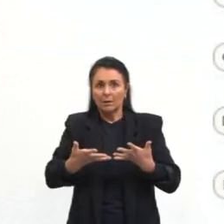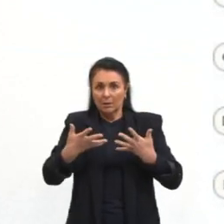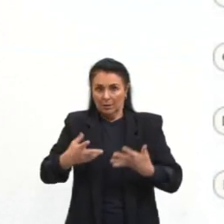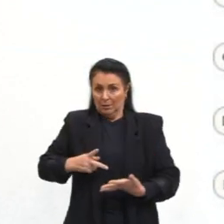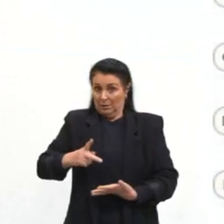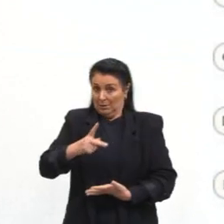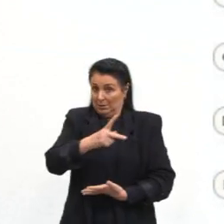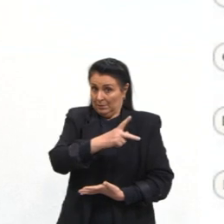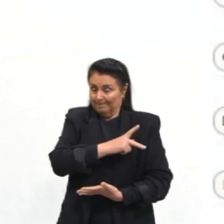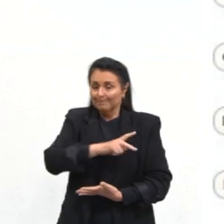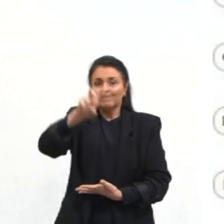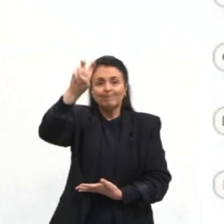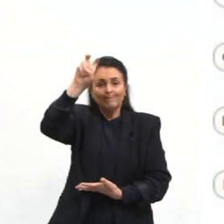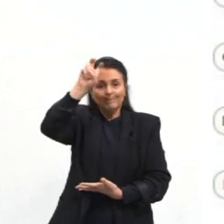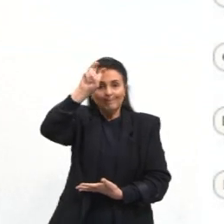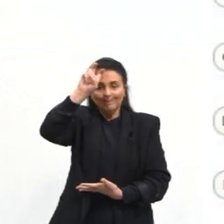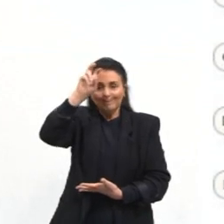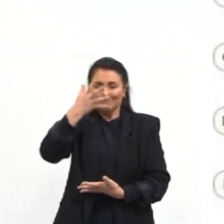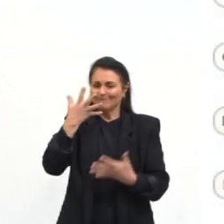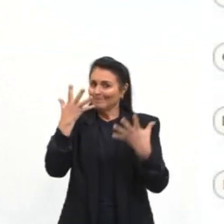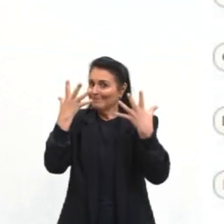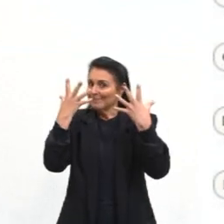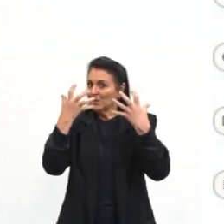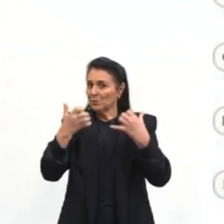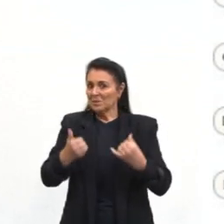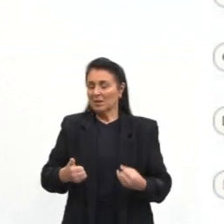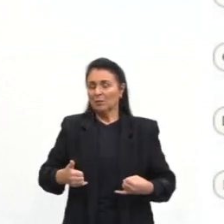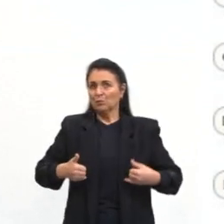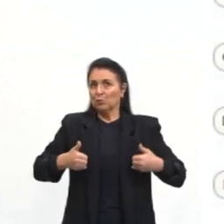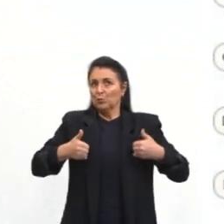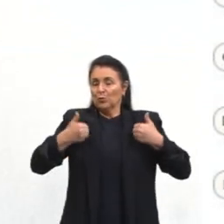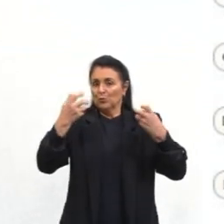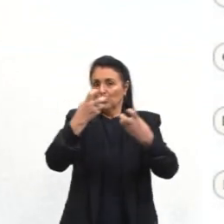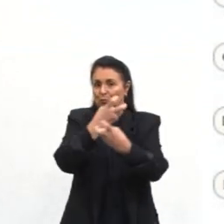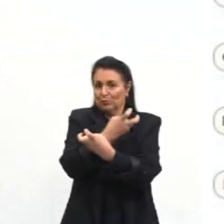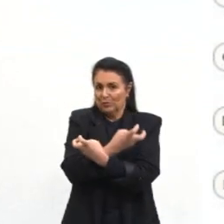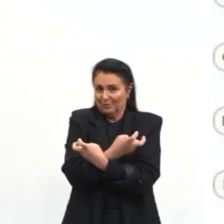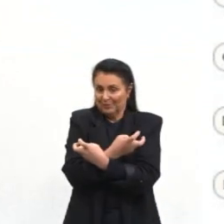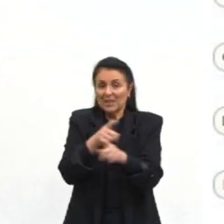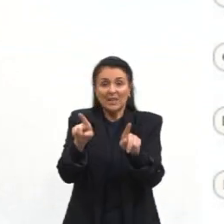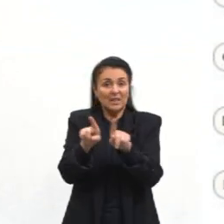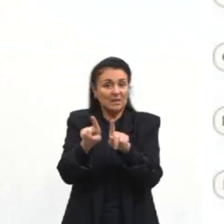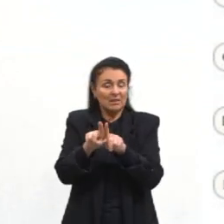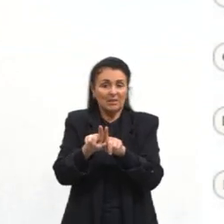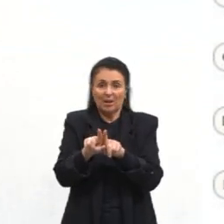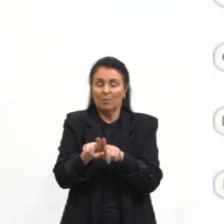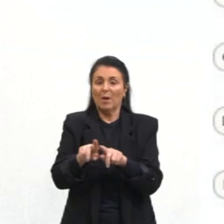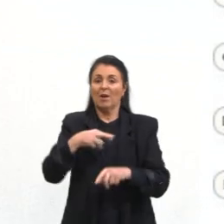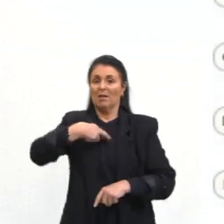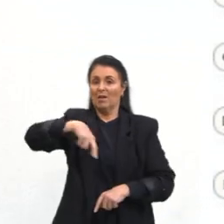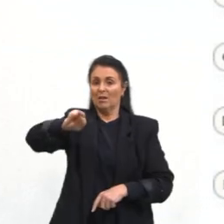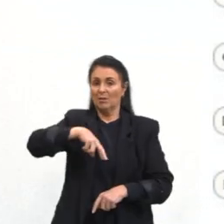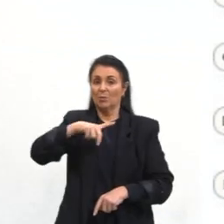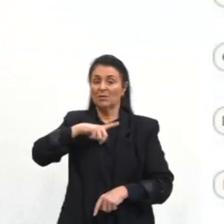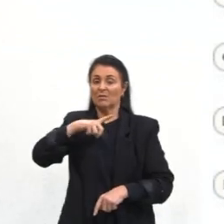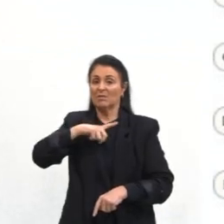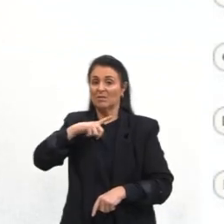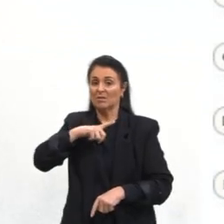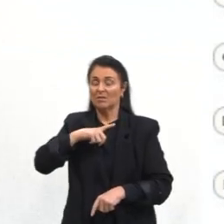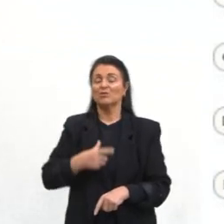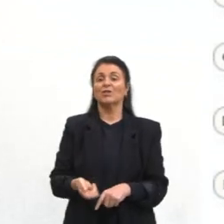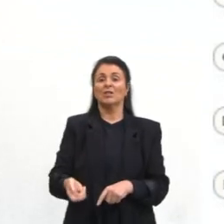população egípcia que condenava o luxo faraônico e a religião baseada em crenças e